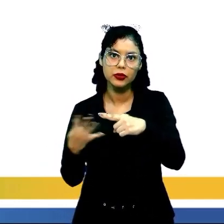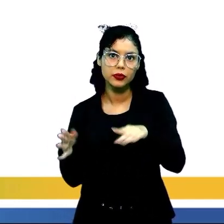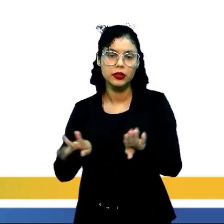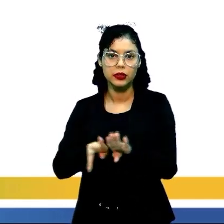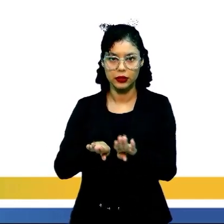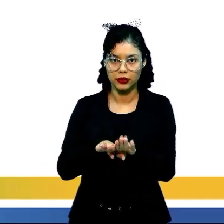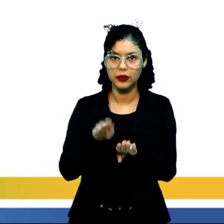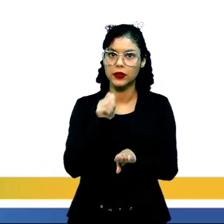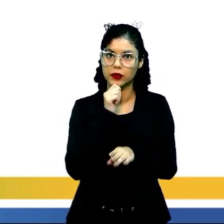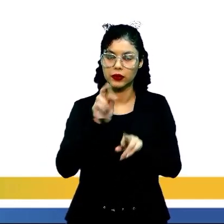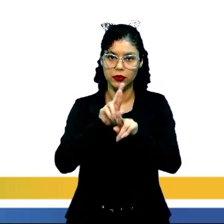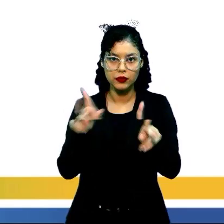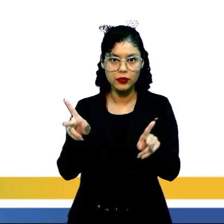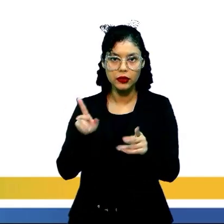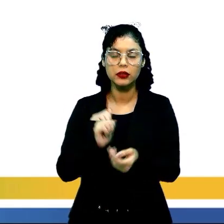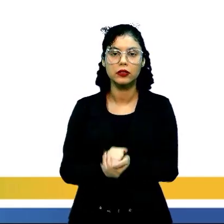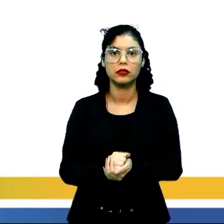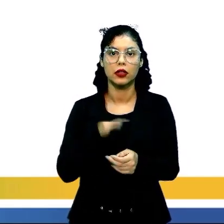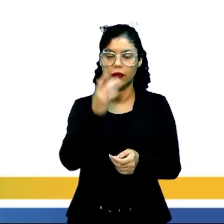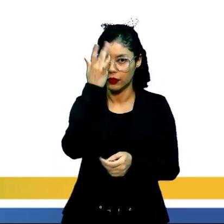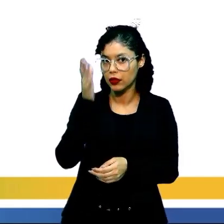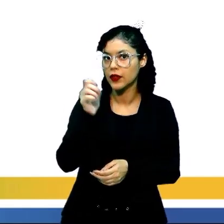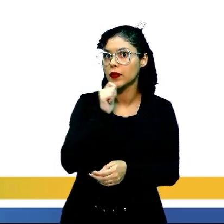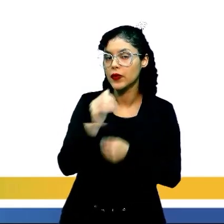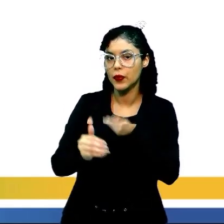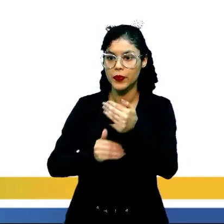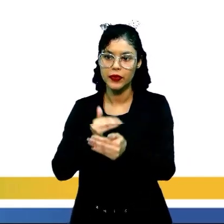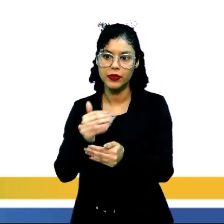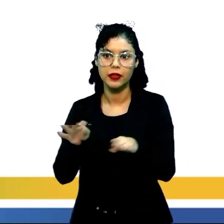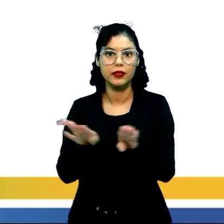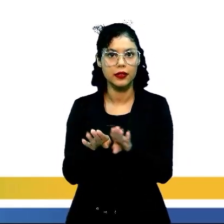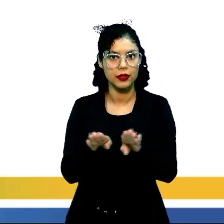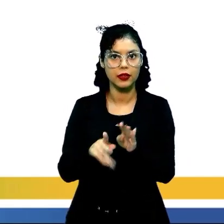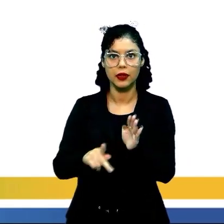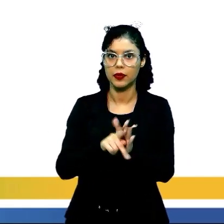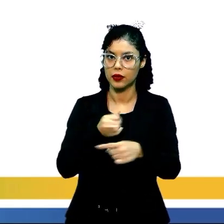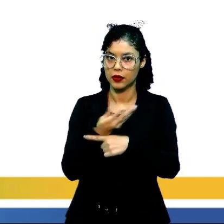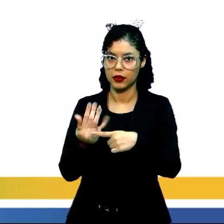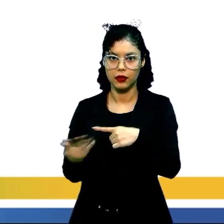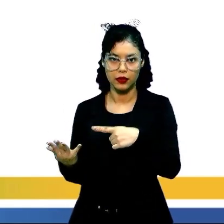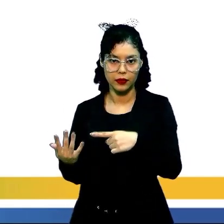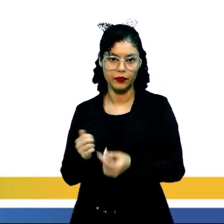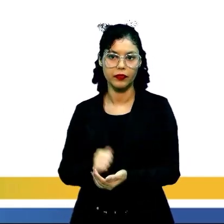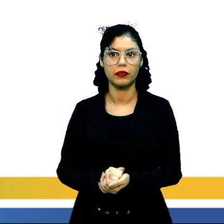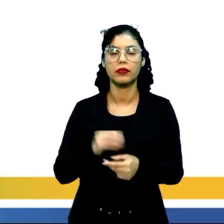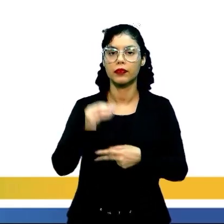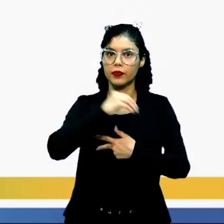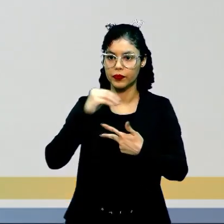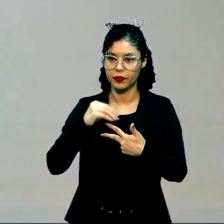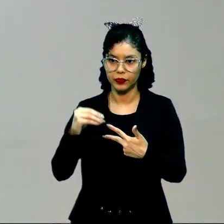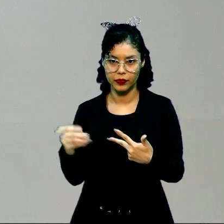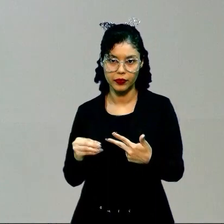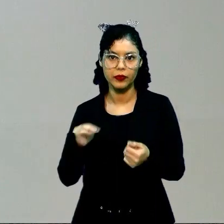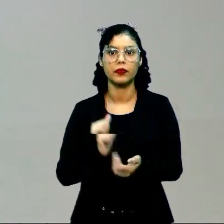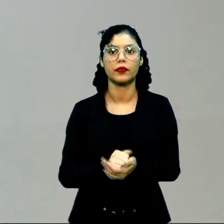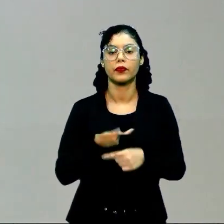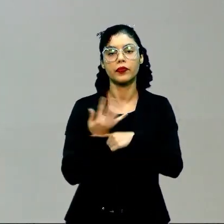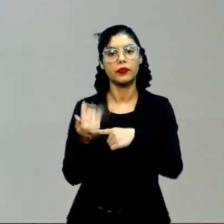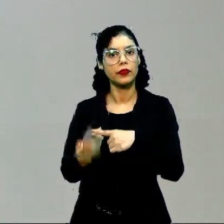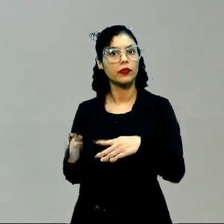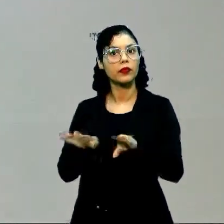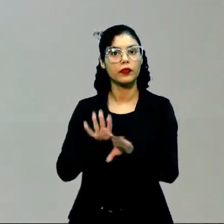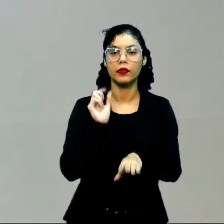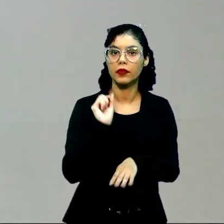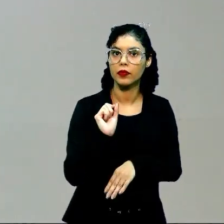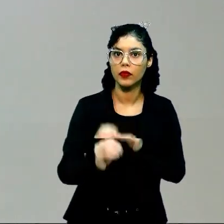ebulições diferentes, e isso facilita o processo de destilação fracionada. A nível de Enem, a destilação fracionada ela vai